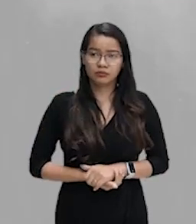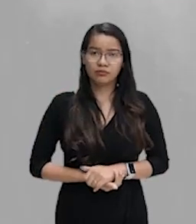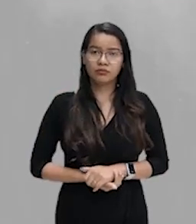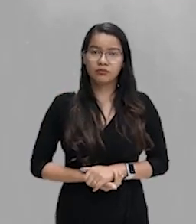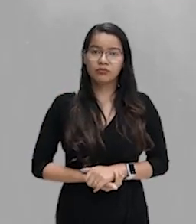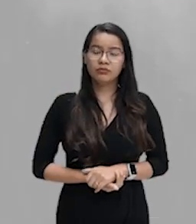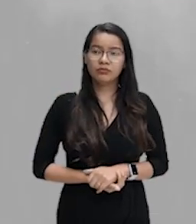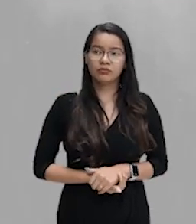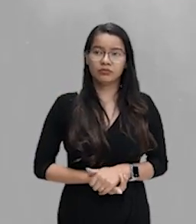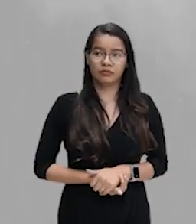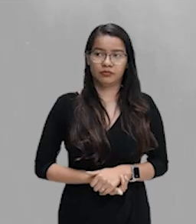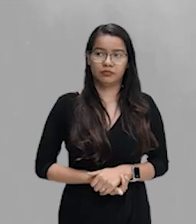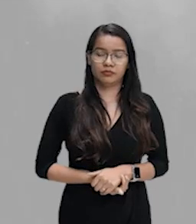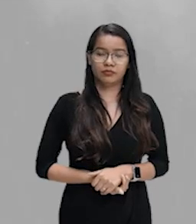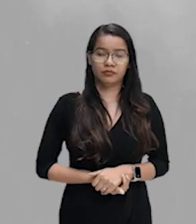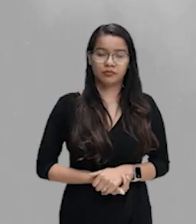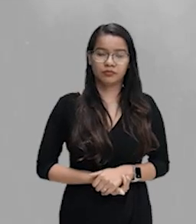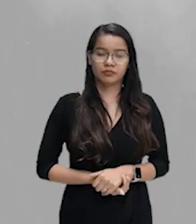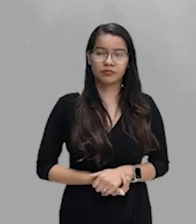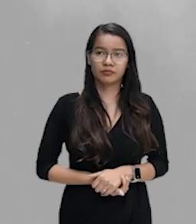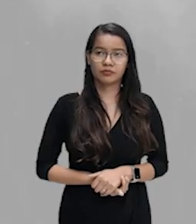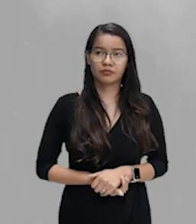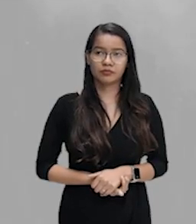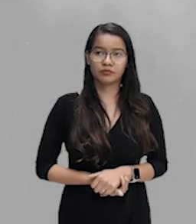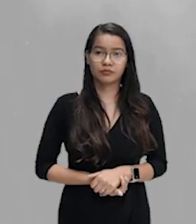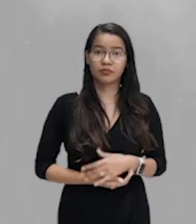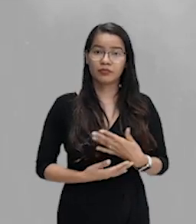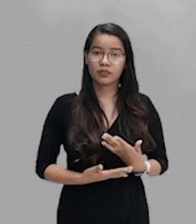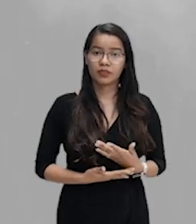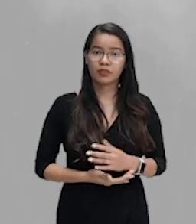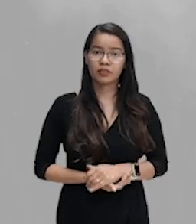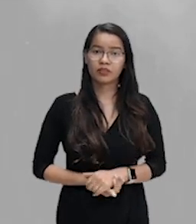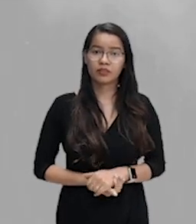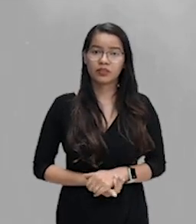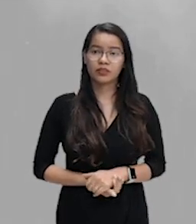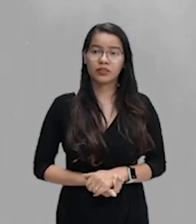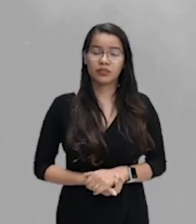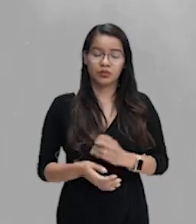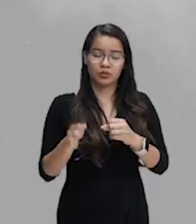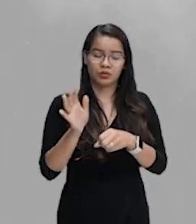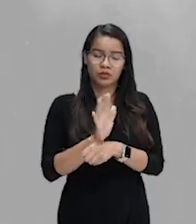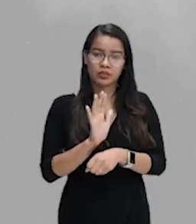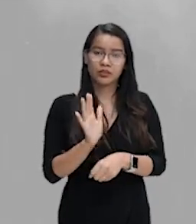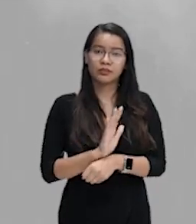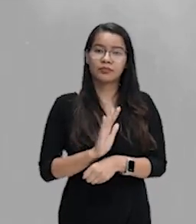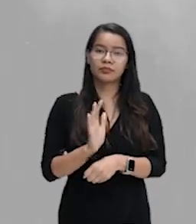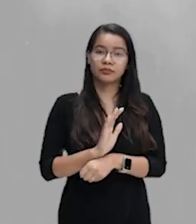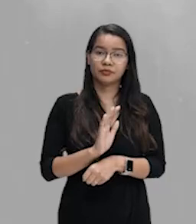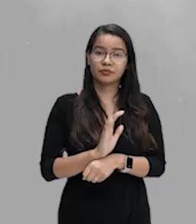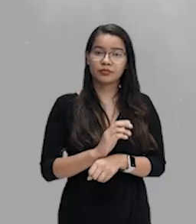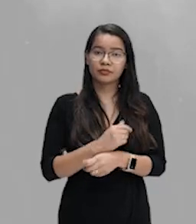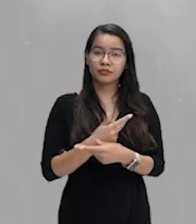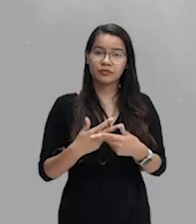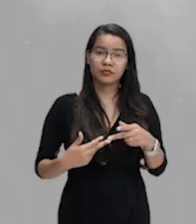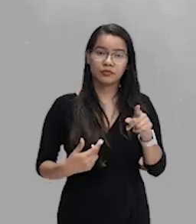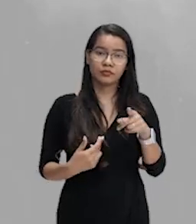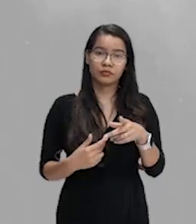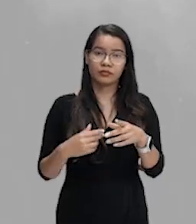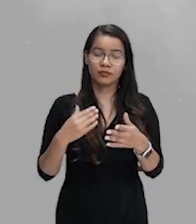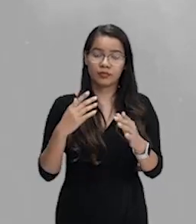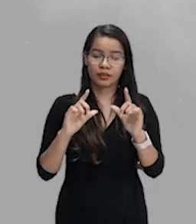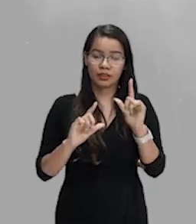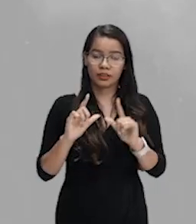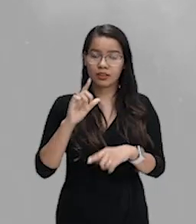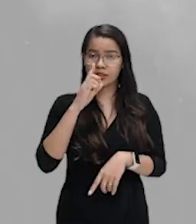Chocolate, trabalha muito no conceito do surrealismo. Então, o cinema, as séries que vocês assistem vão beber